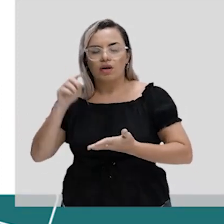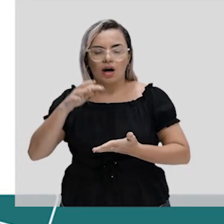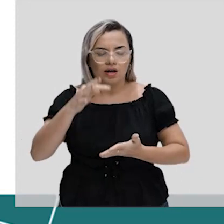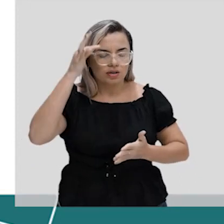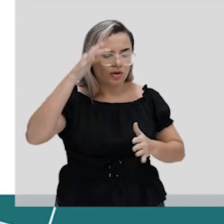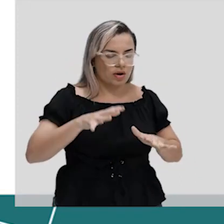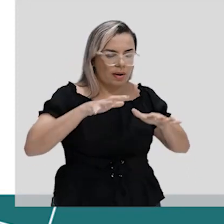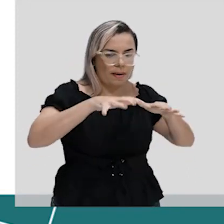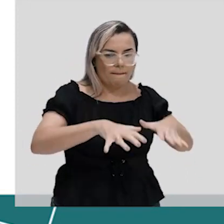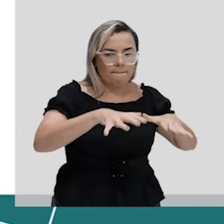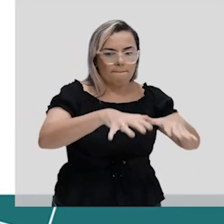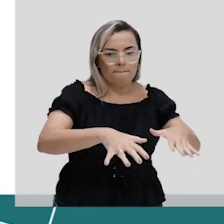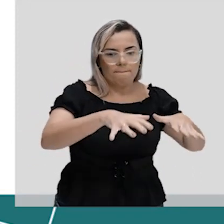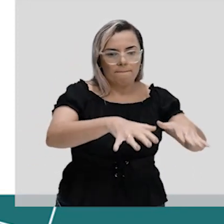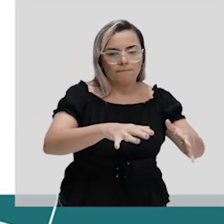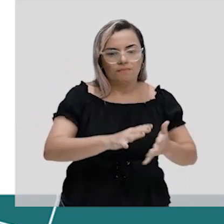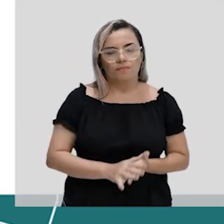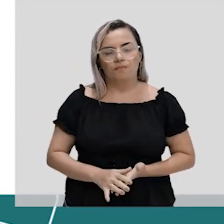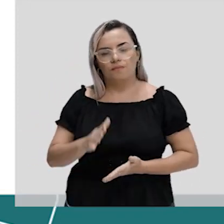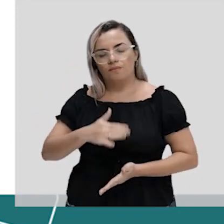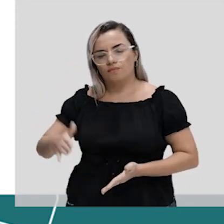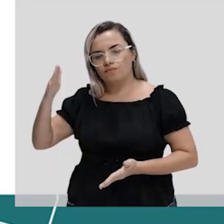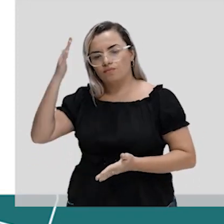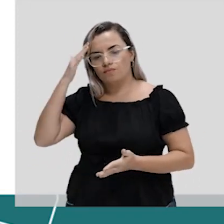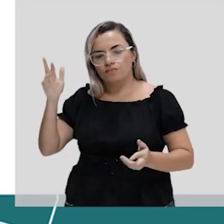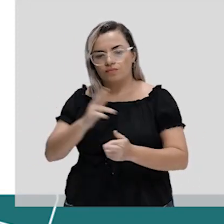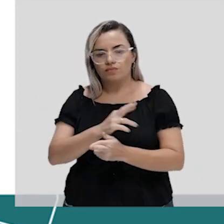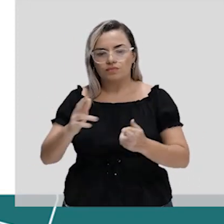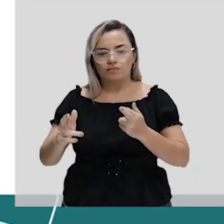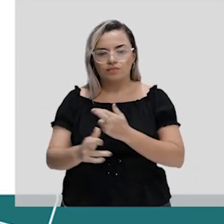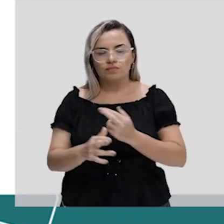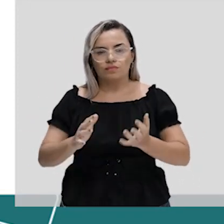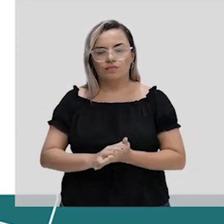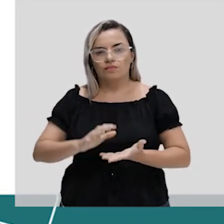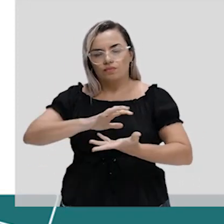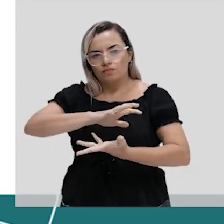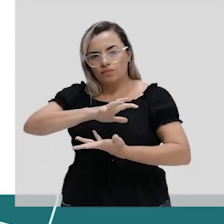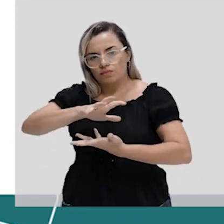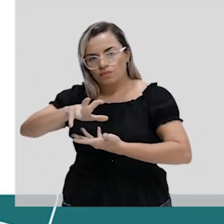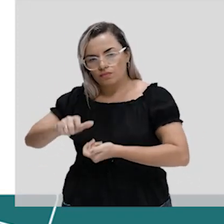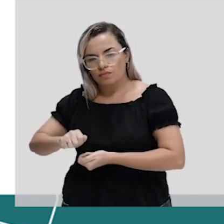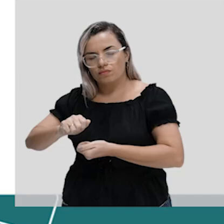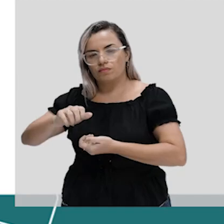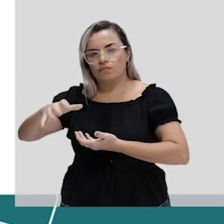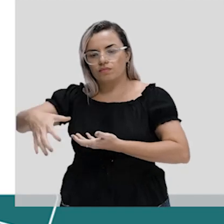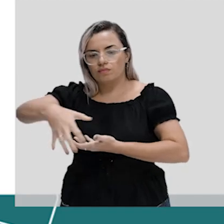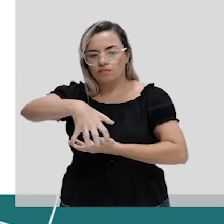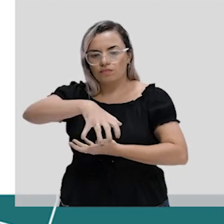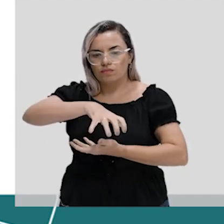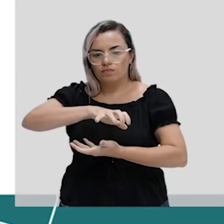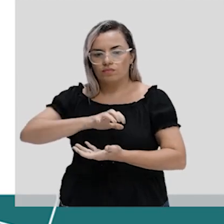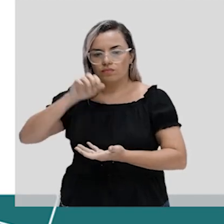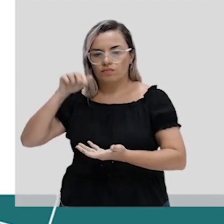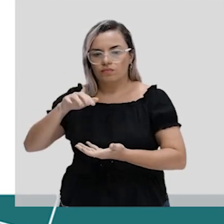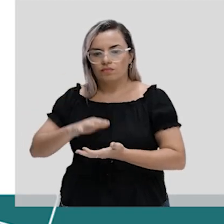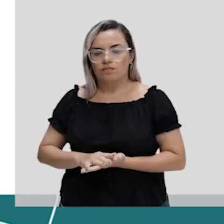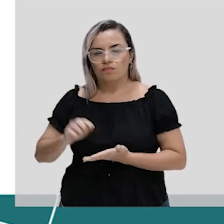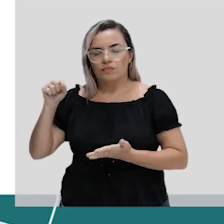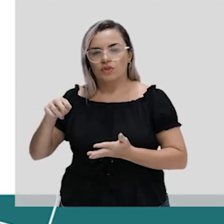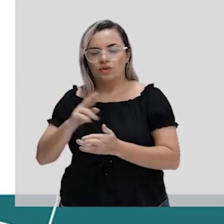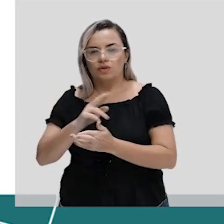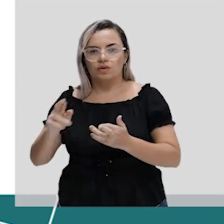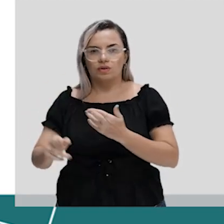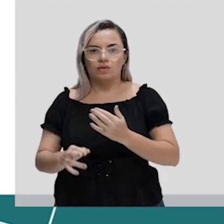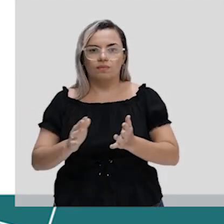tá? E a gente vai entender qual é a relação que a deriva continental tem com o processo de